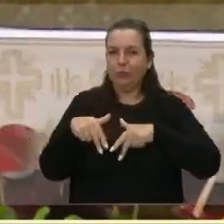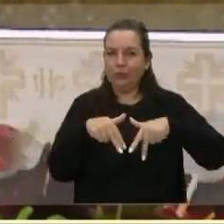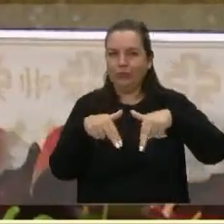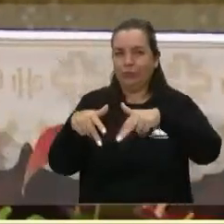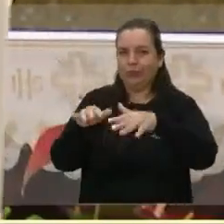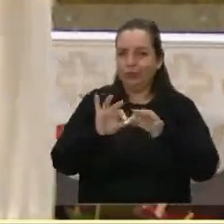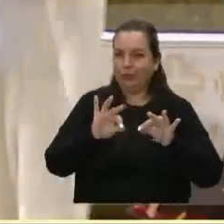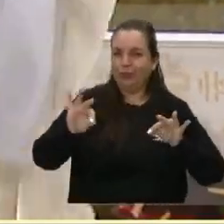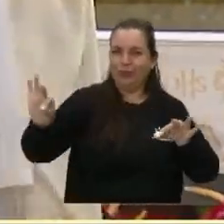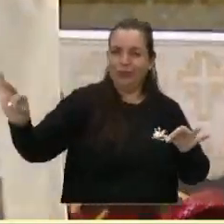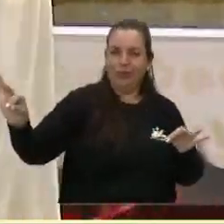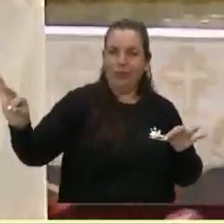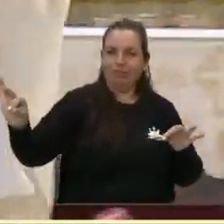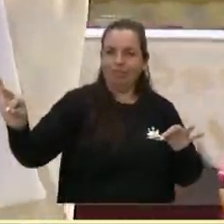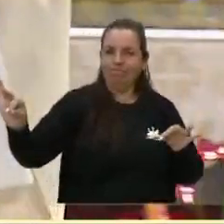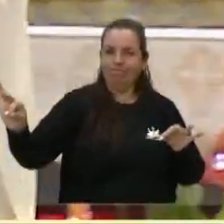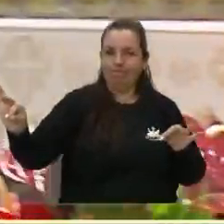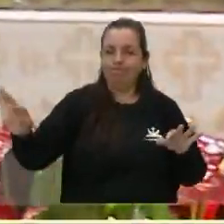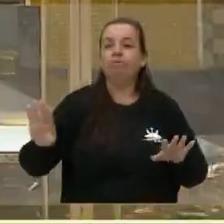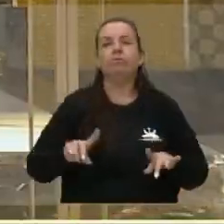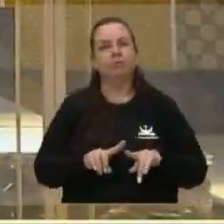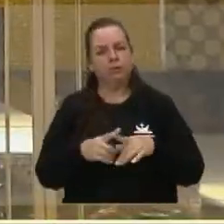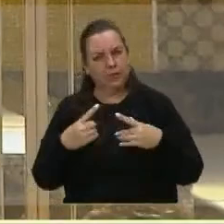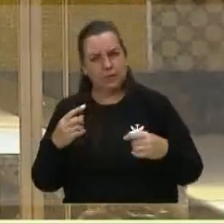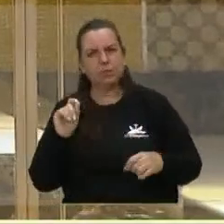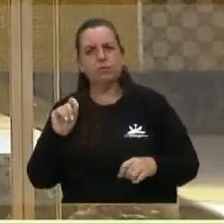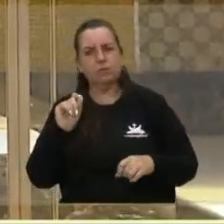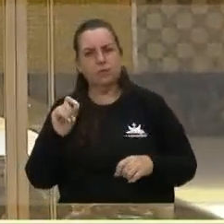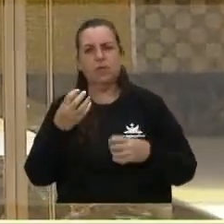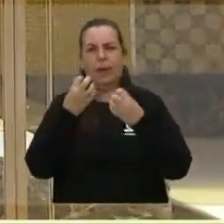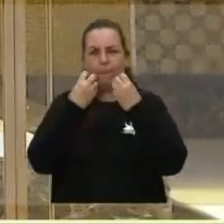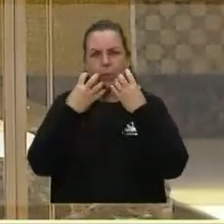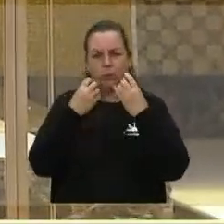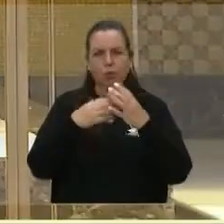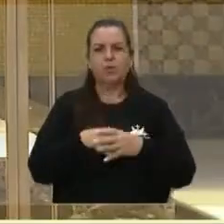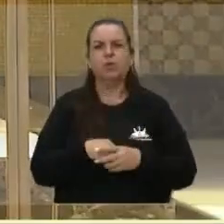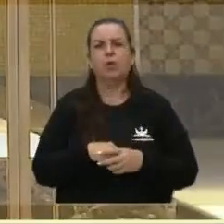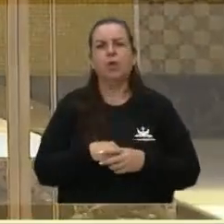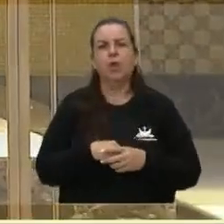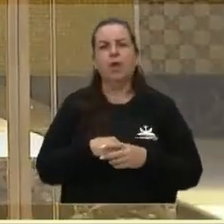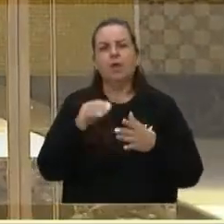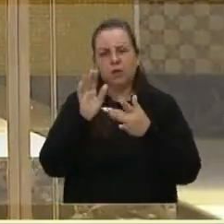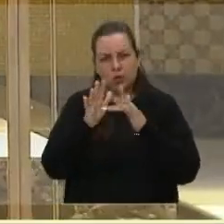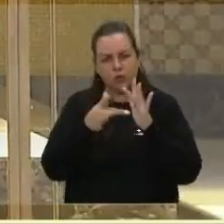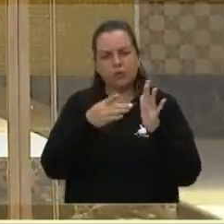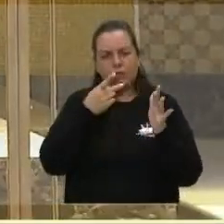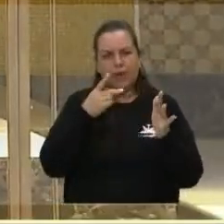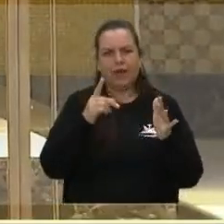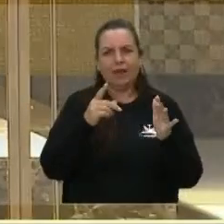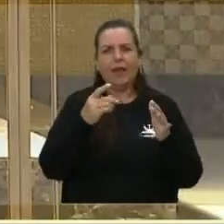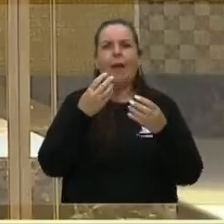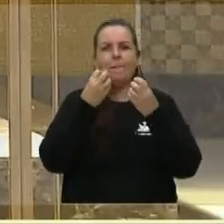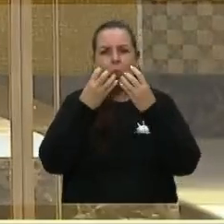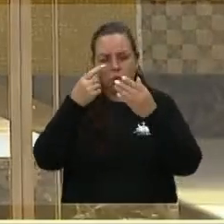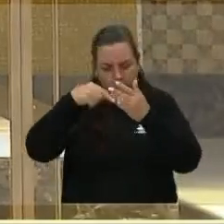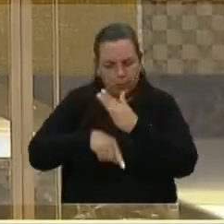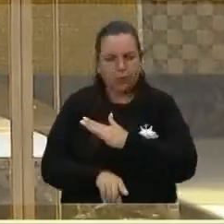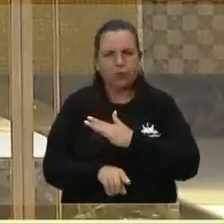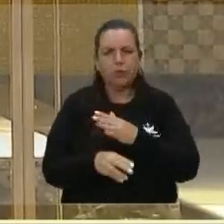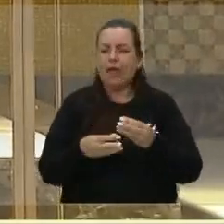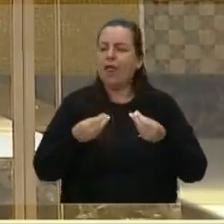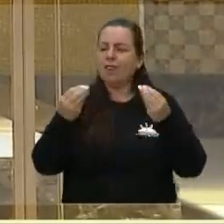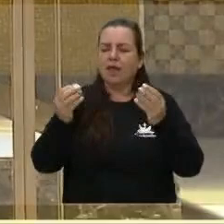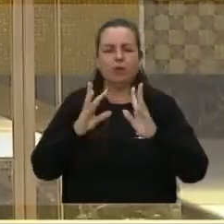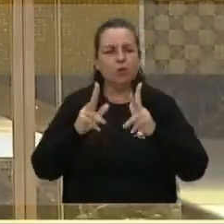fala outro termo. Quem é benigno, é isso que Jesus está dizendo, que é fruto do Espírito Santo,